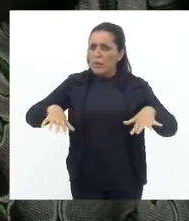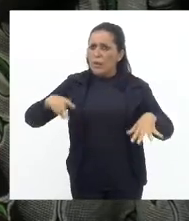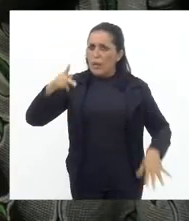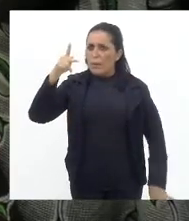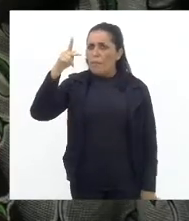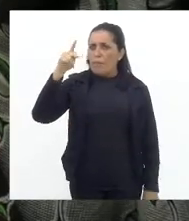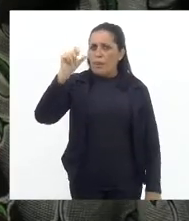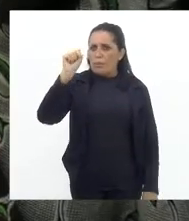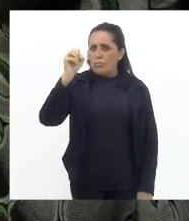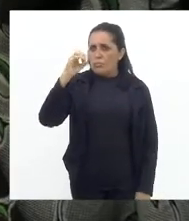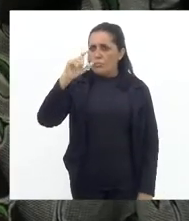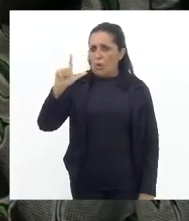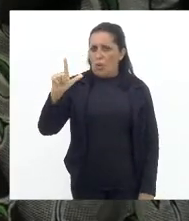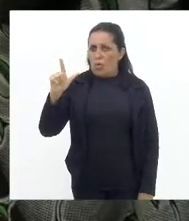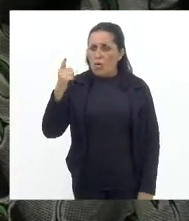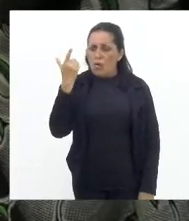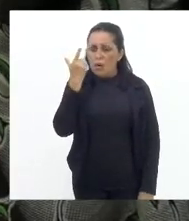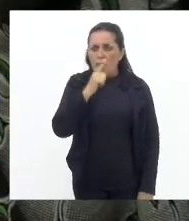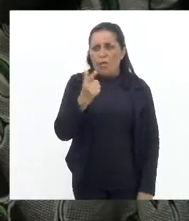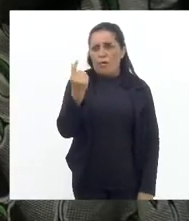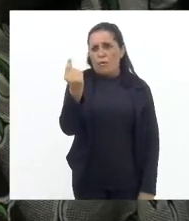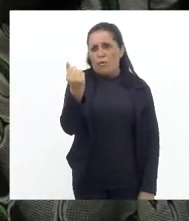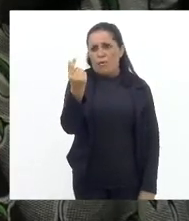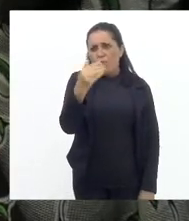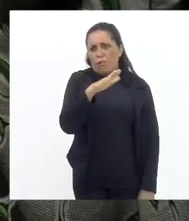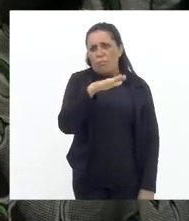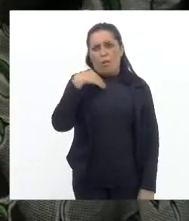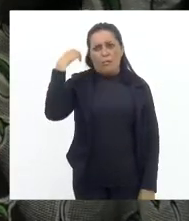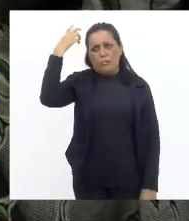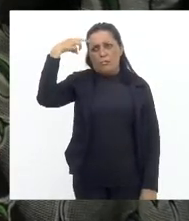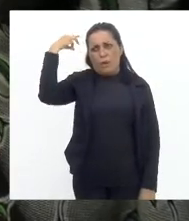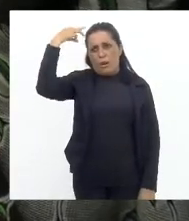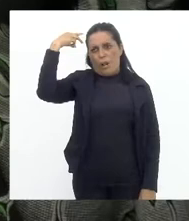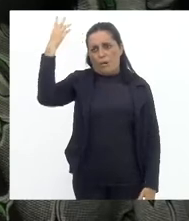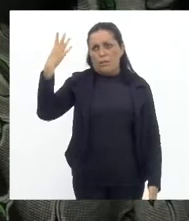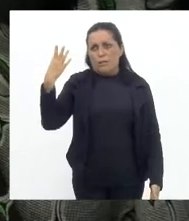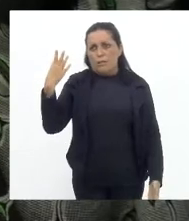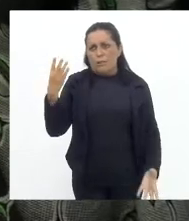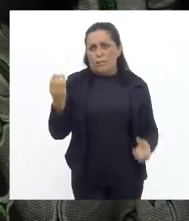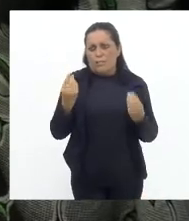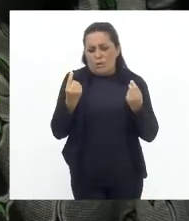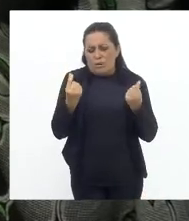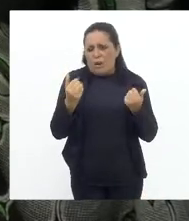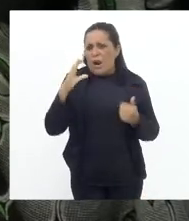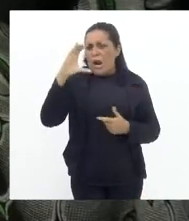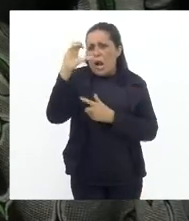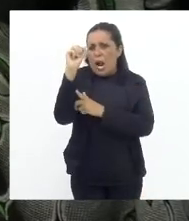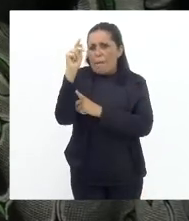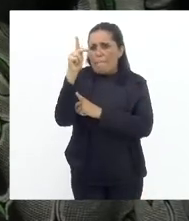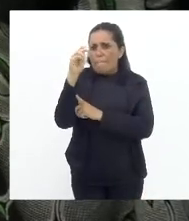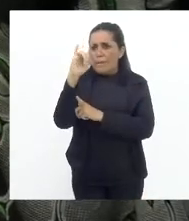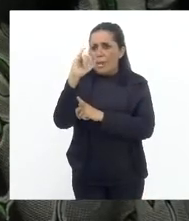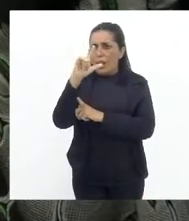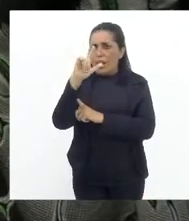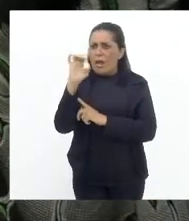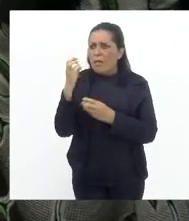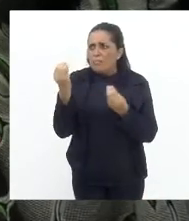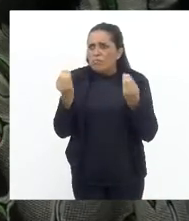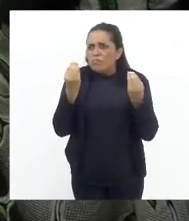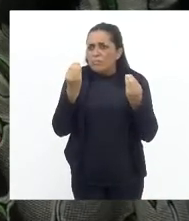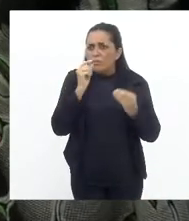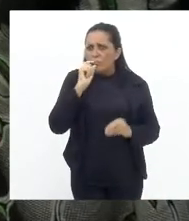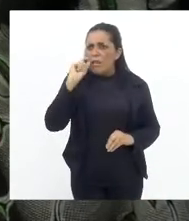PSOL teria ganho algum Capilé com a morte da deputada Marielle algum Capilé Eu não sei os lugares